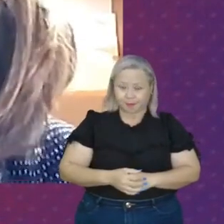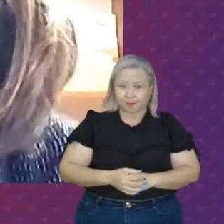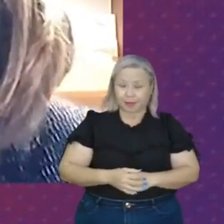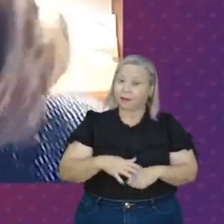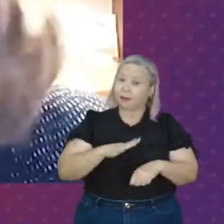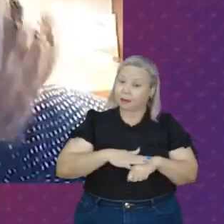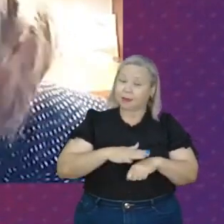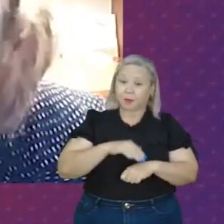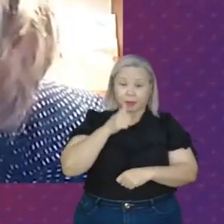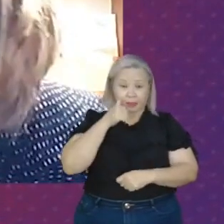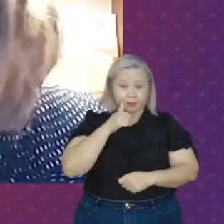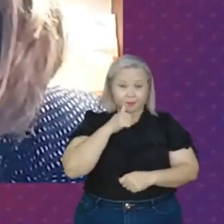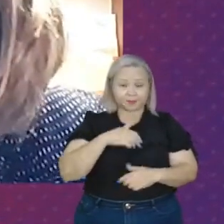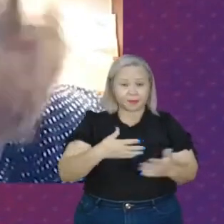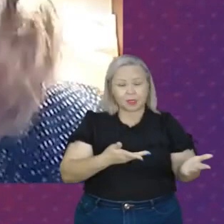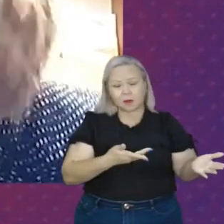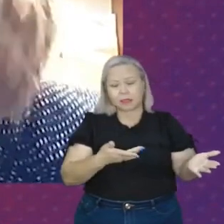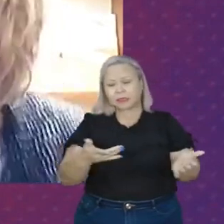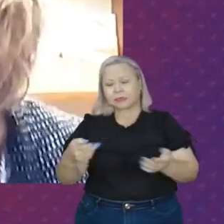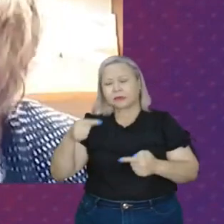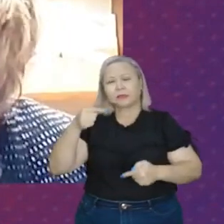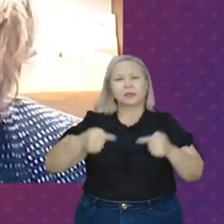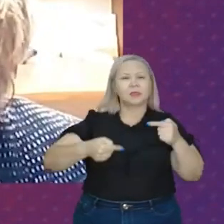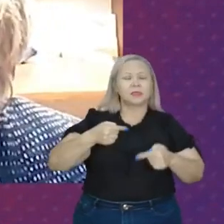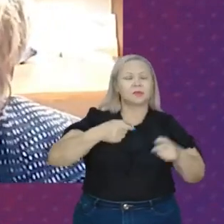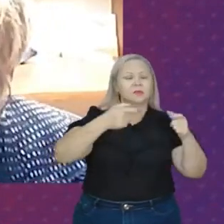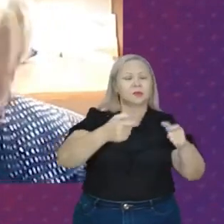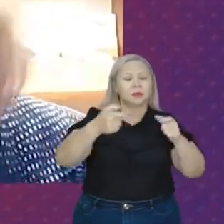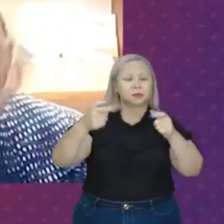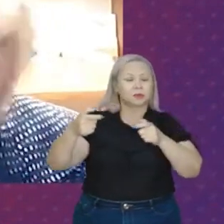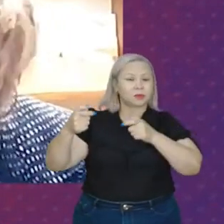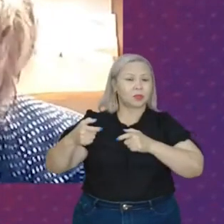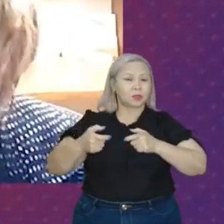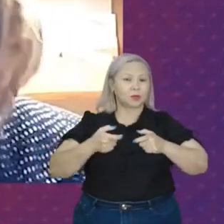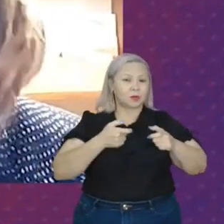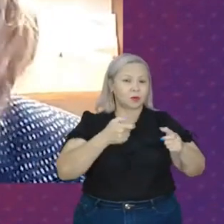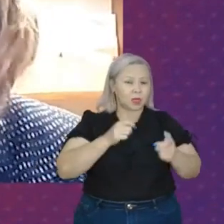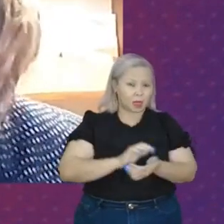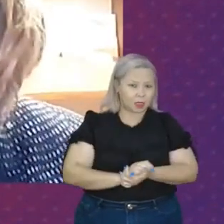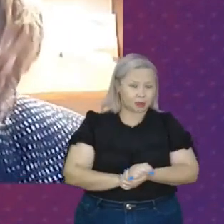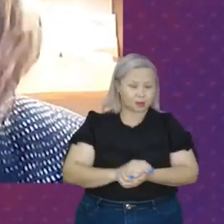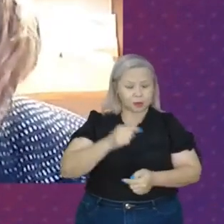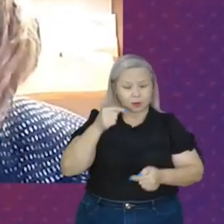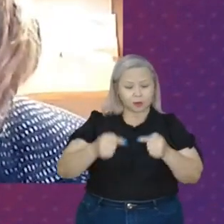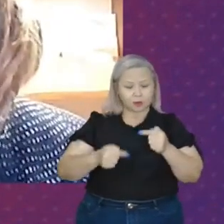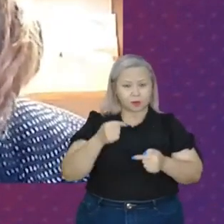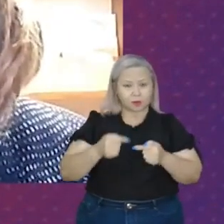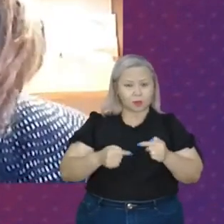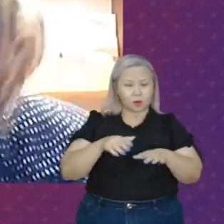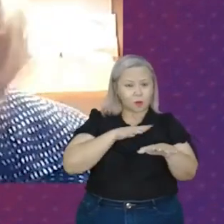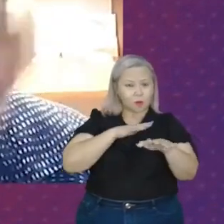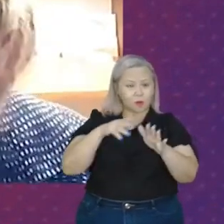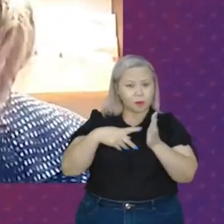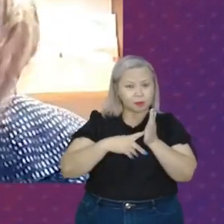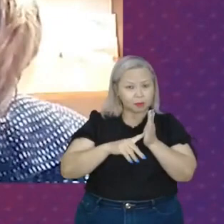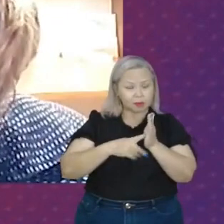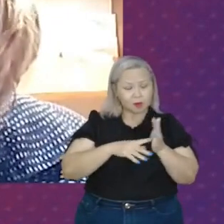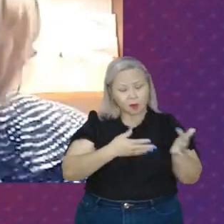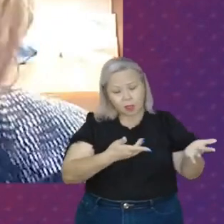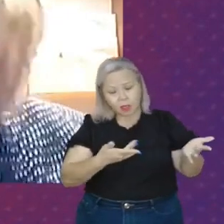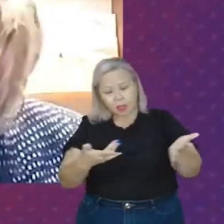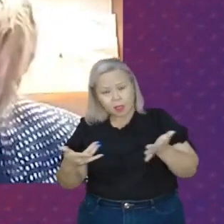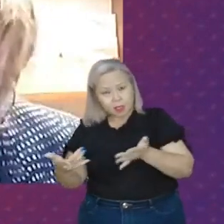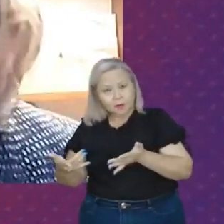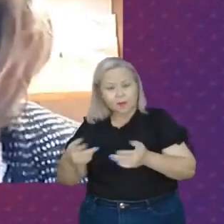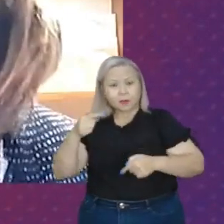trabalhadoras. E aí fomos levando essa discussão para todos os cantos. Levamos essa discussão para o movimento sindical, levamos essa